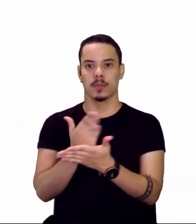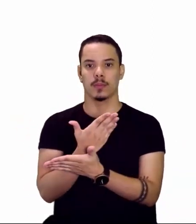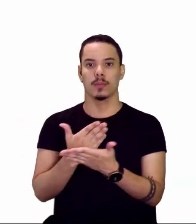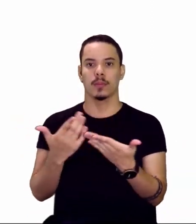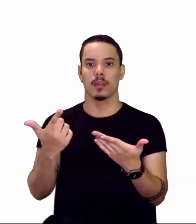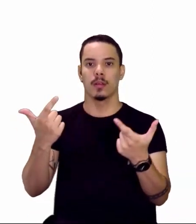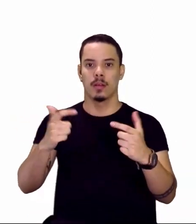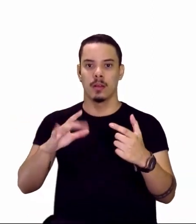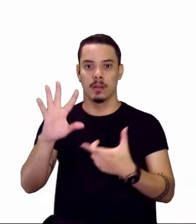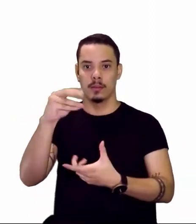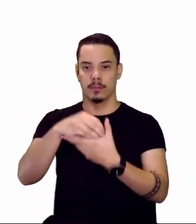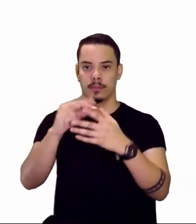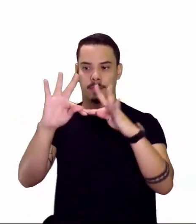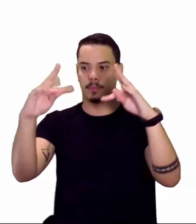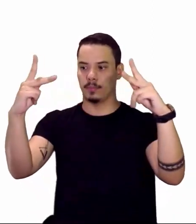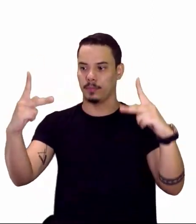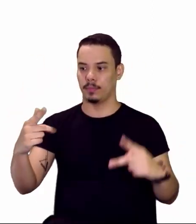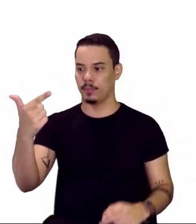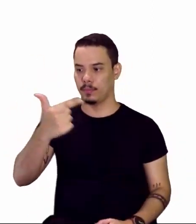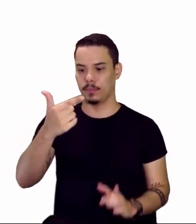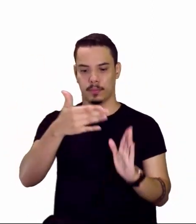segundo período em diante,